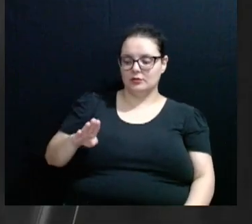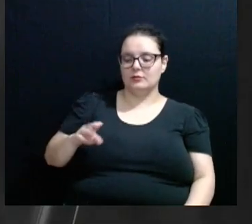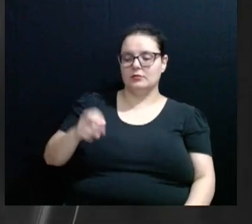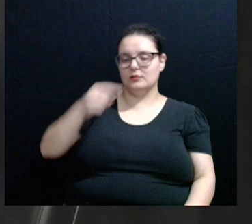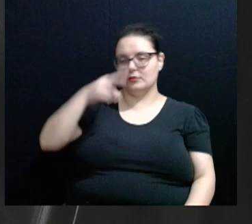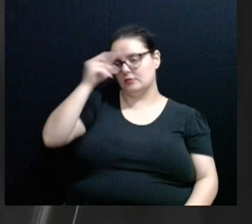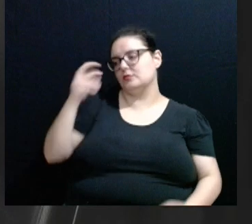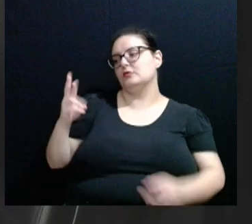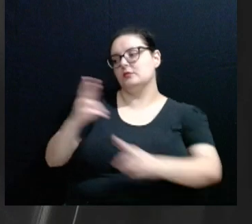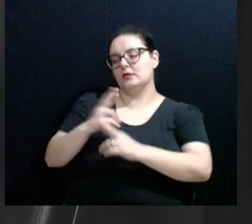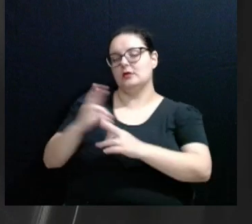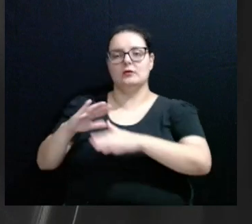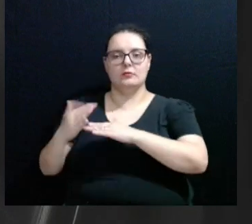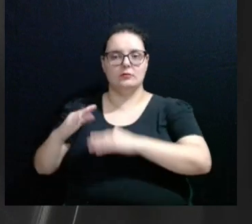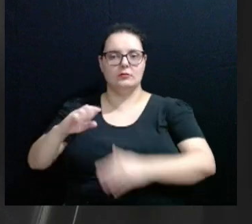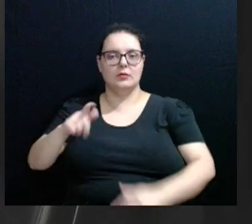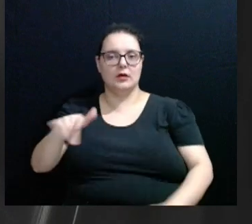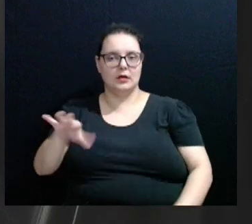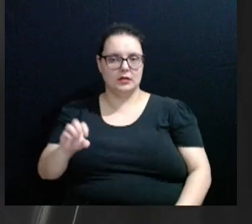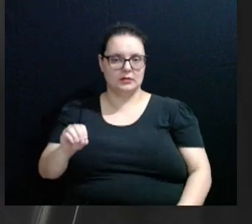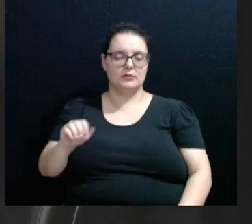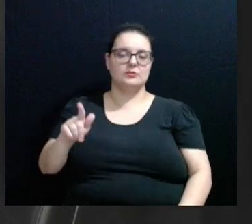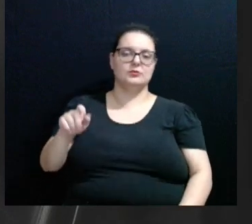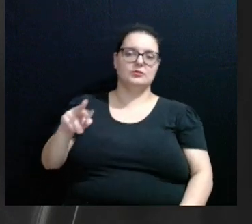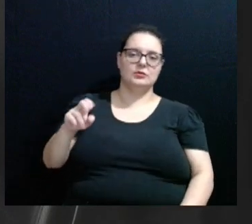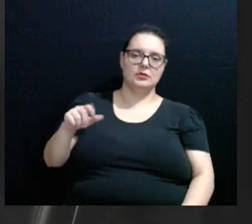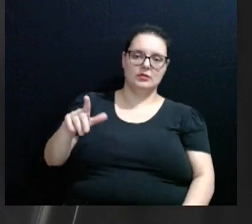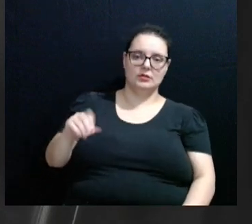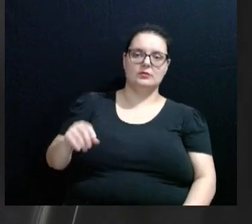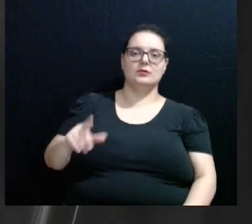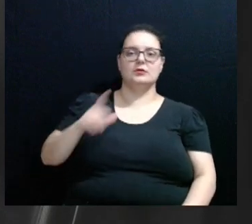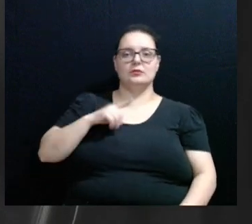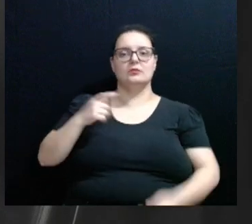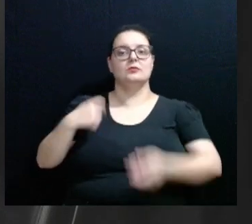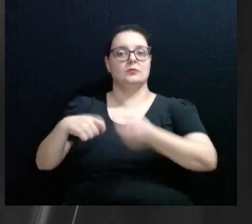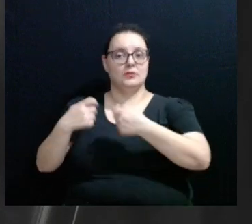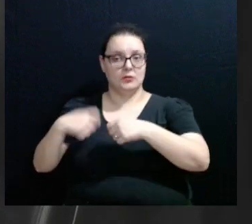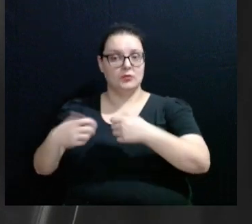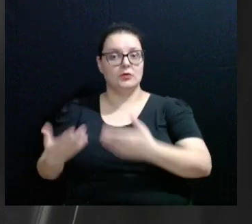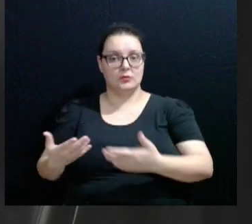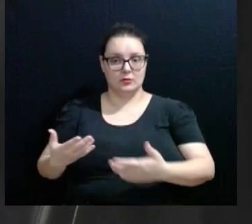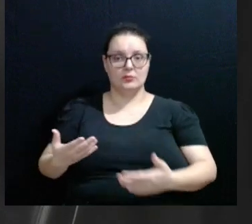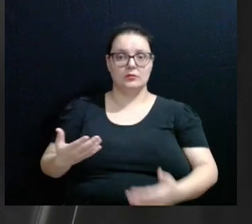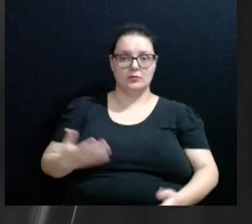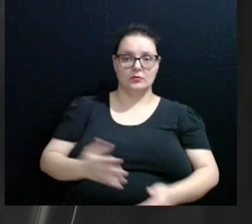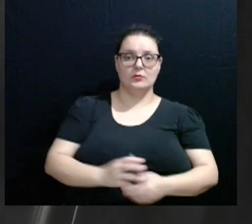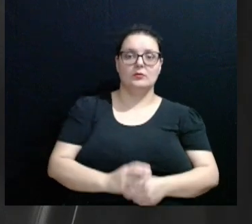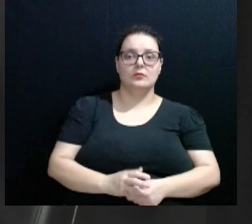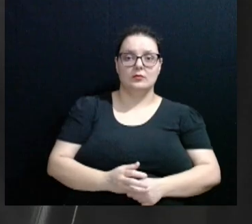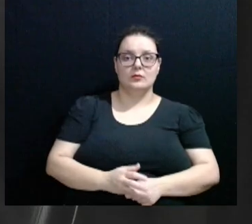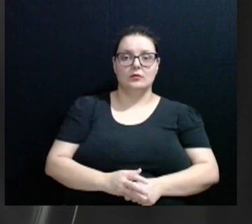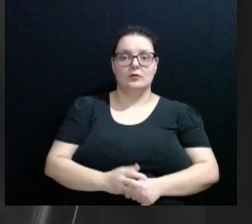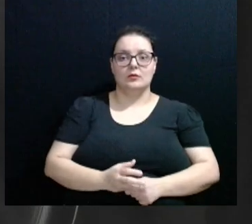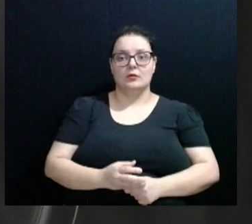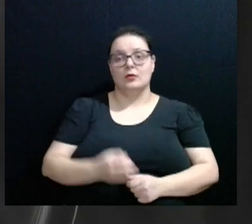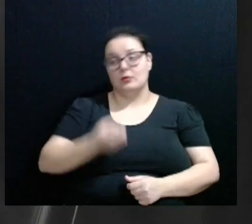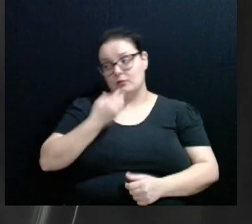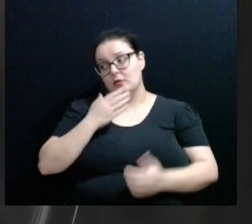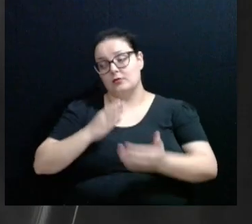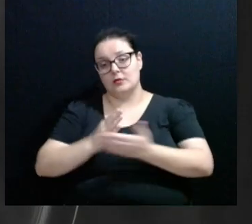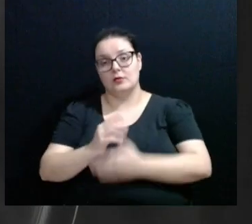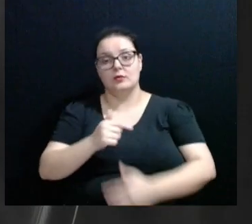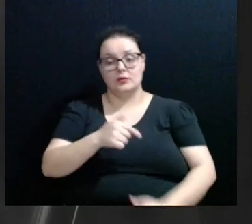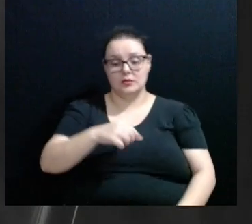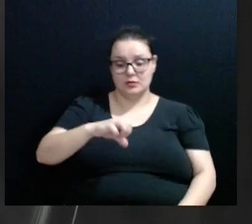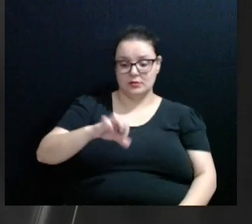A gente teve uma administração muito bem aprovada. Eu saí lá com o Barão Geraldo com